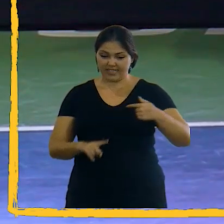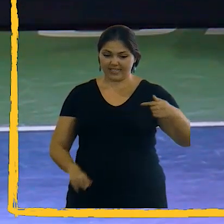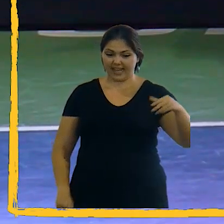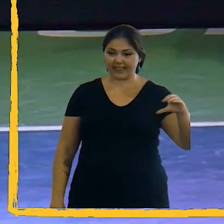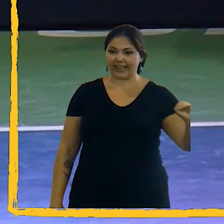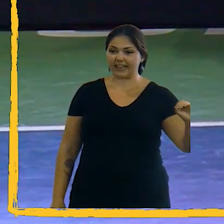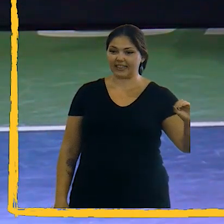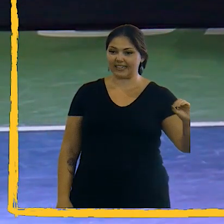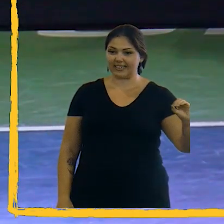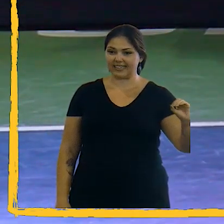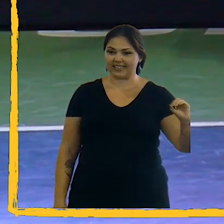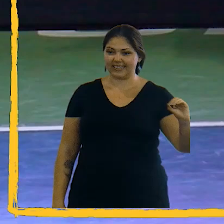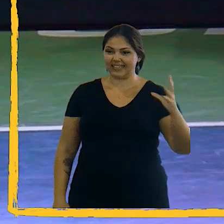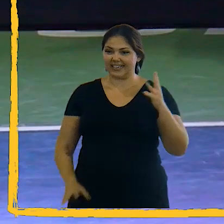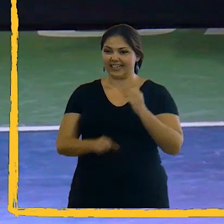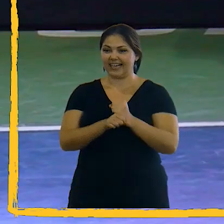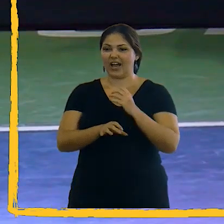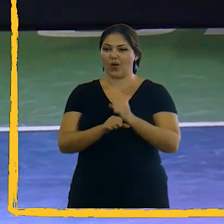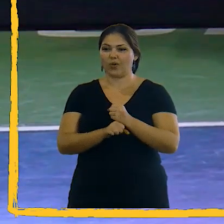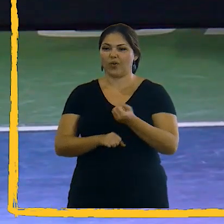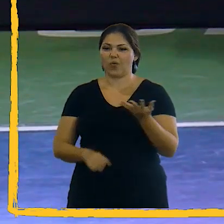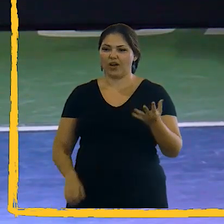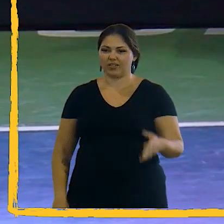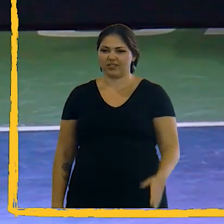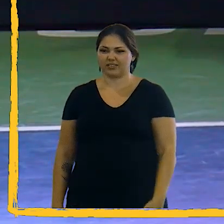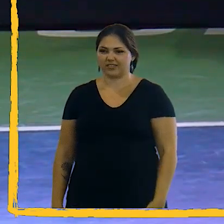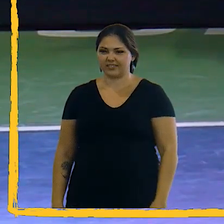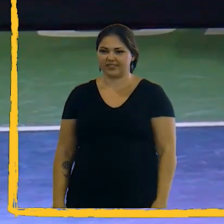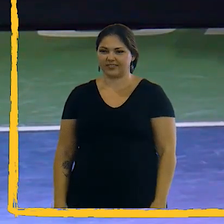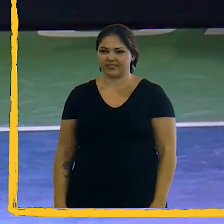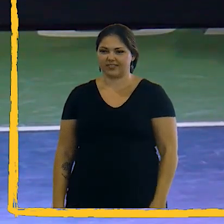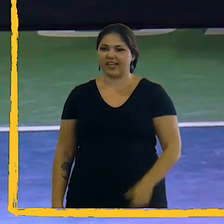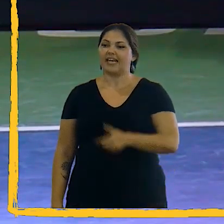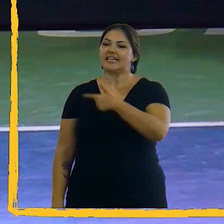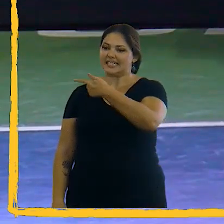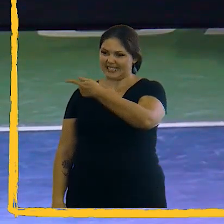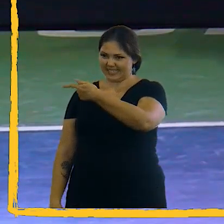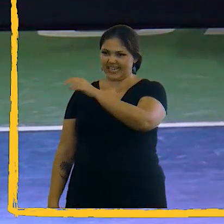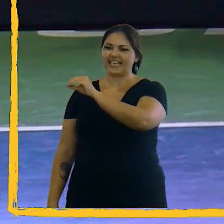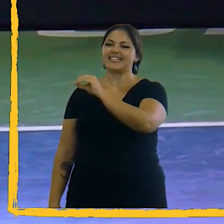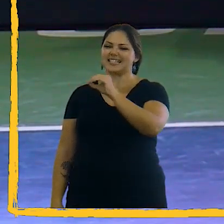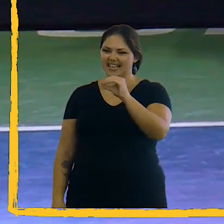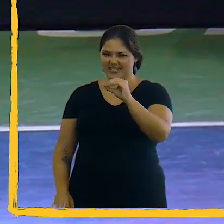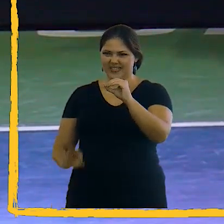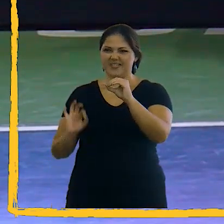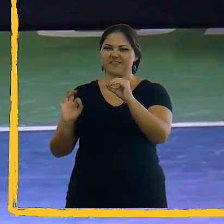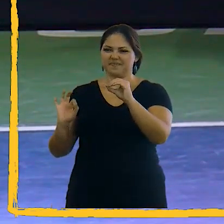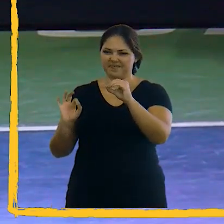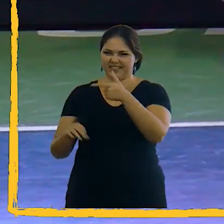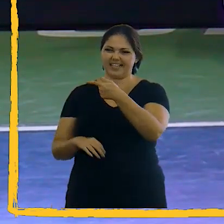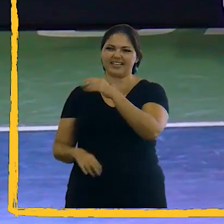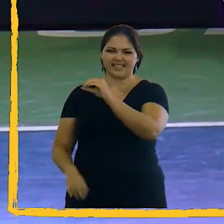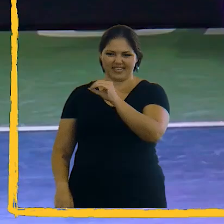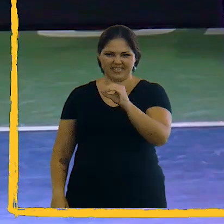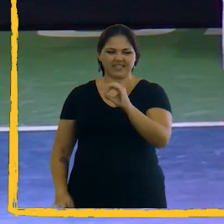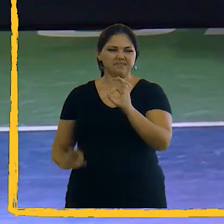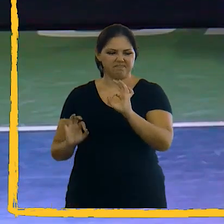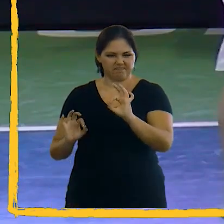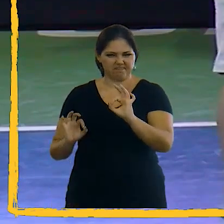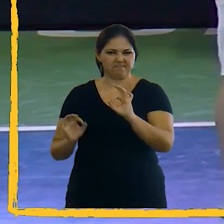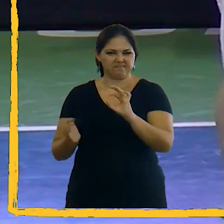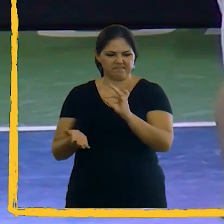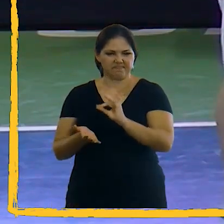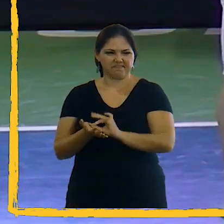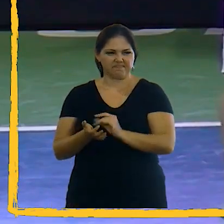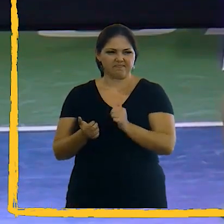70 hein 700 concorda comigo 700 show agora olha